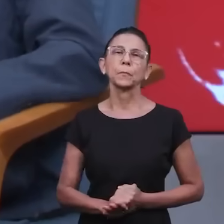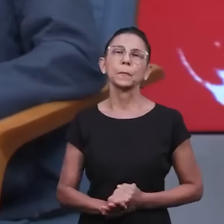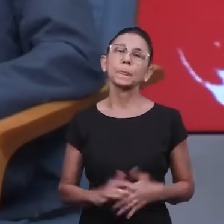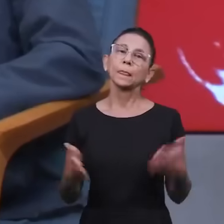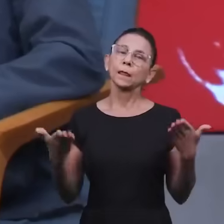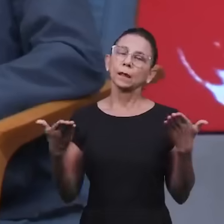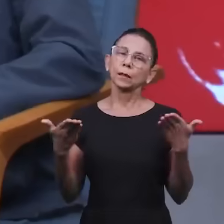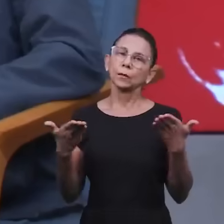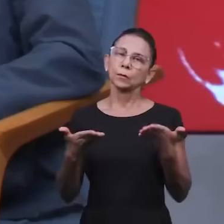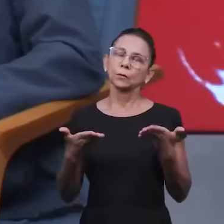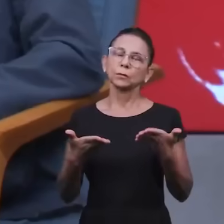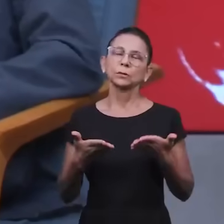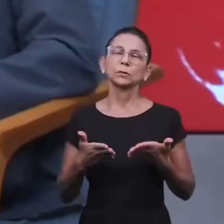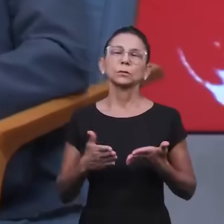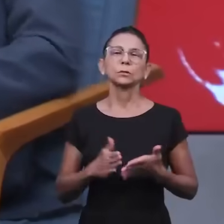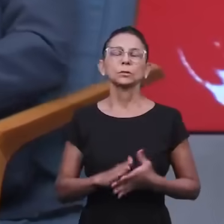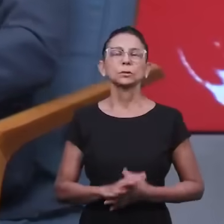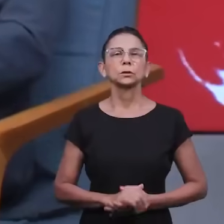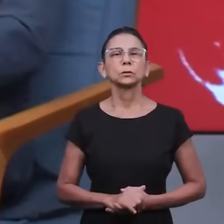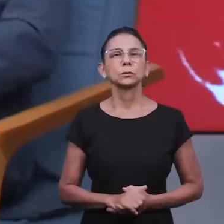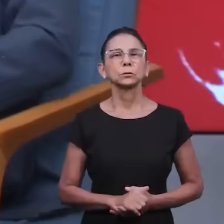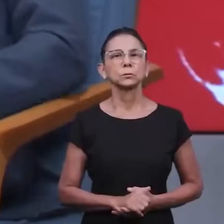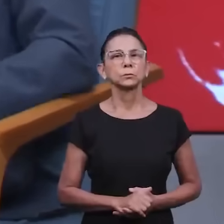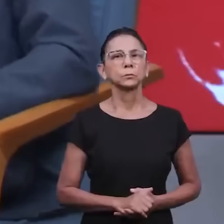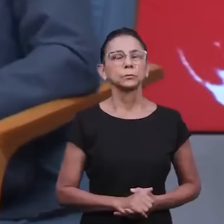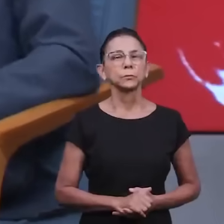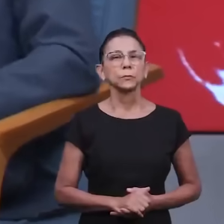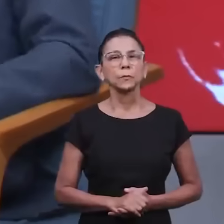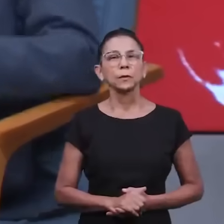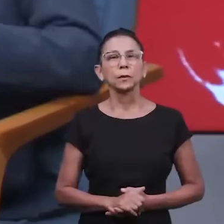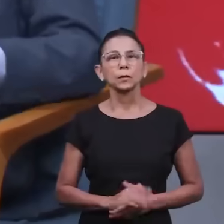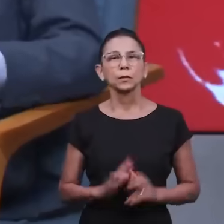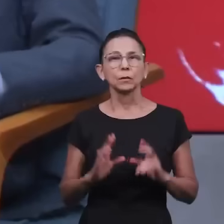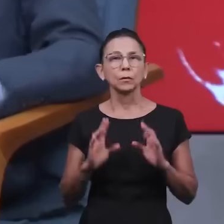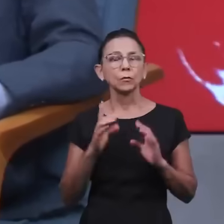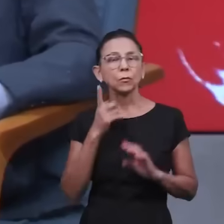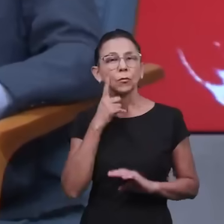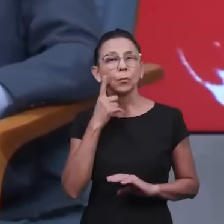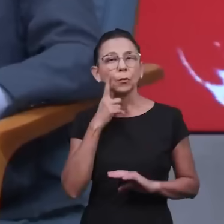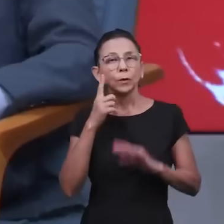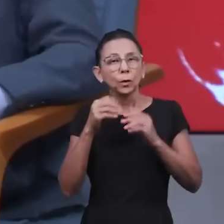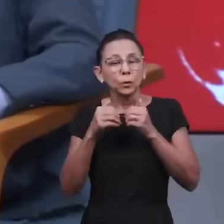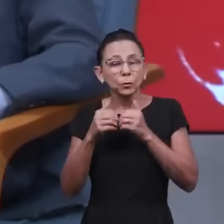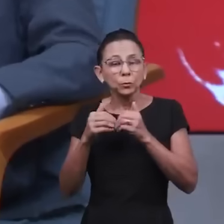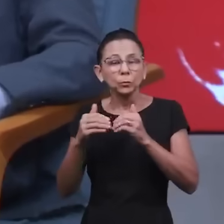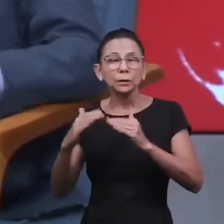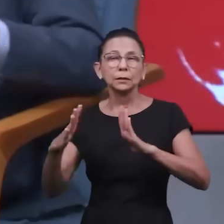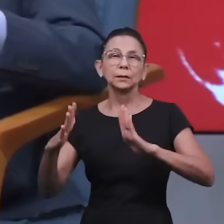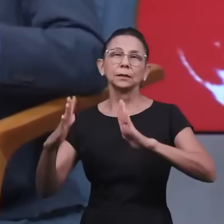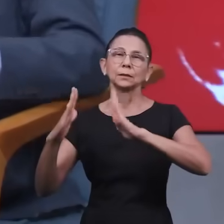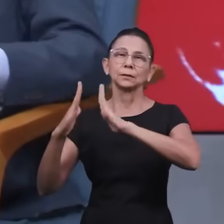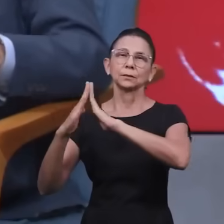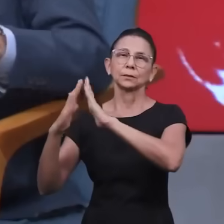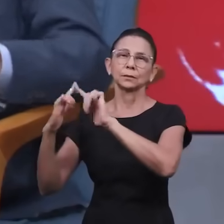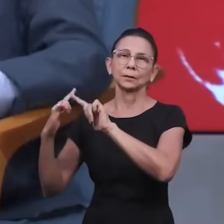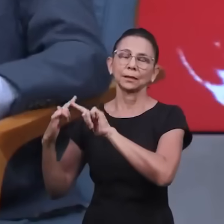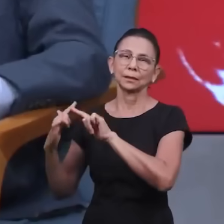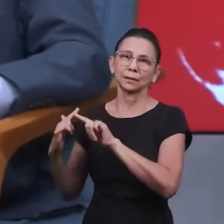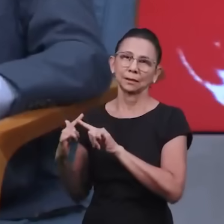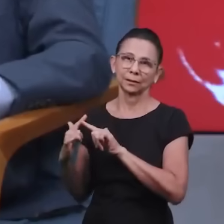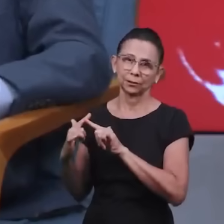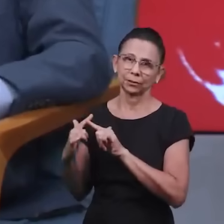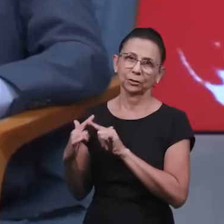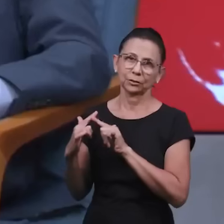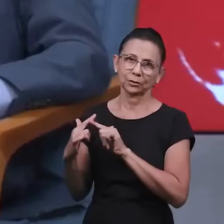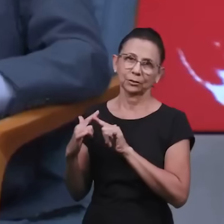Hoje, nós vamos abordar o início da igreja, a fase inicial da